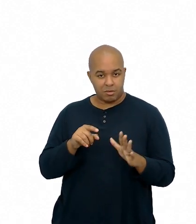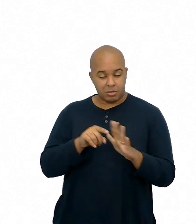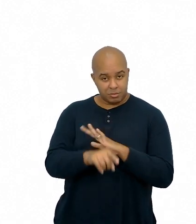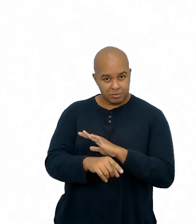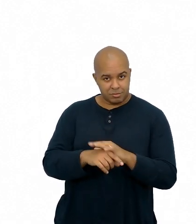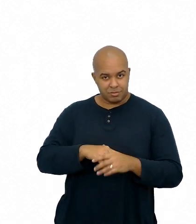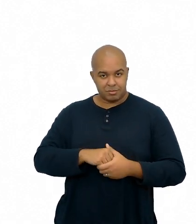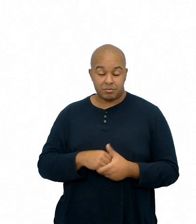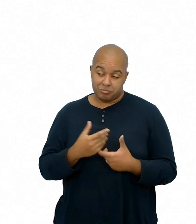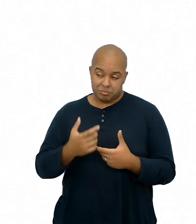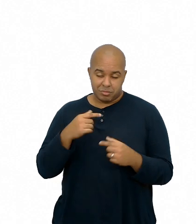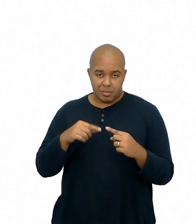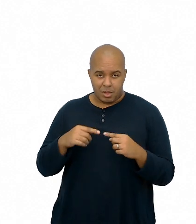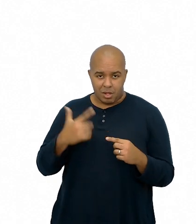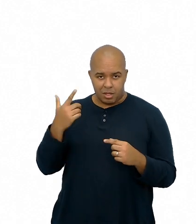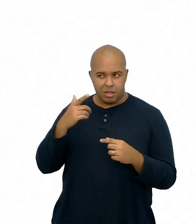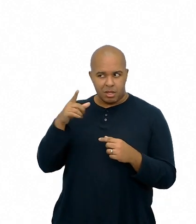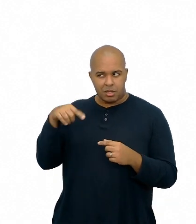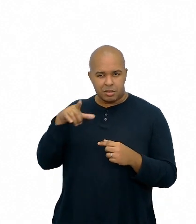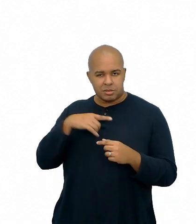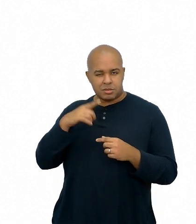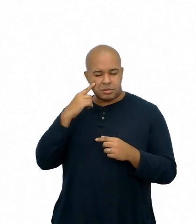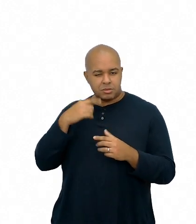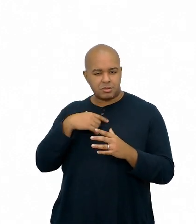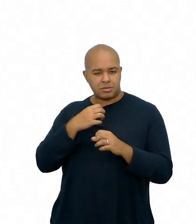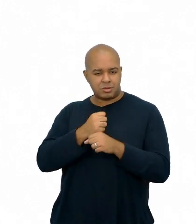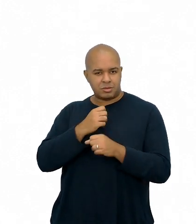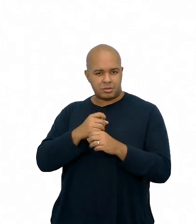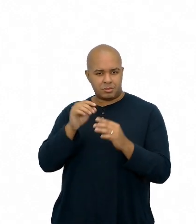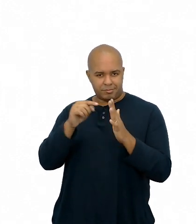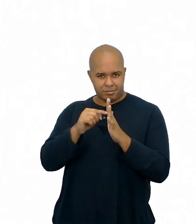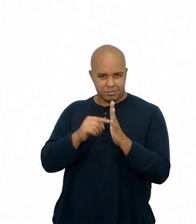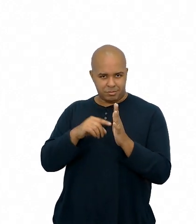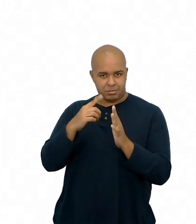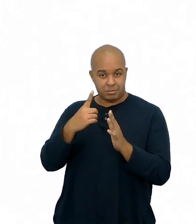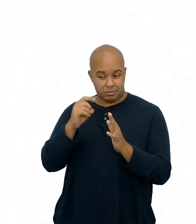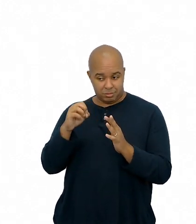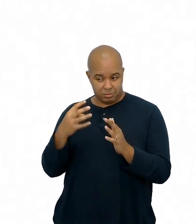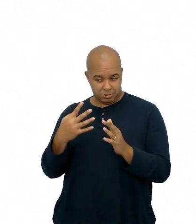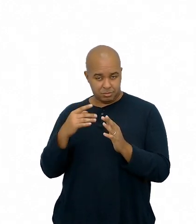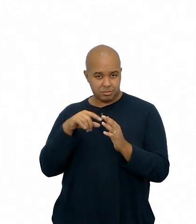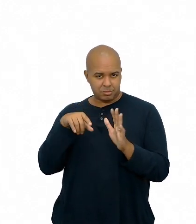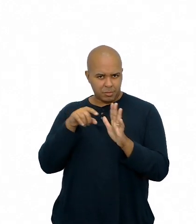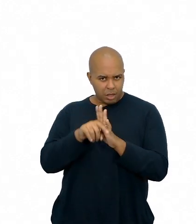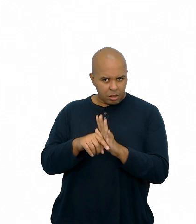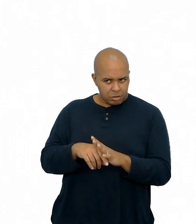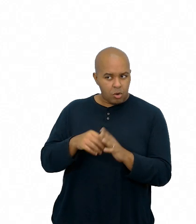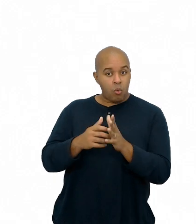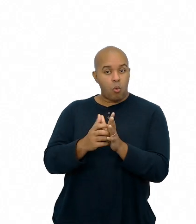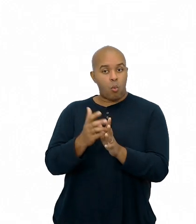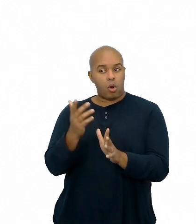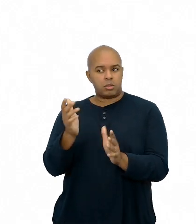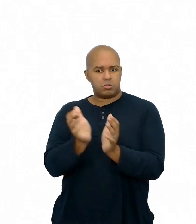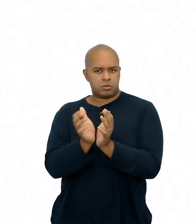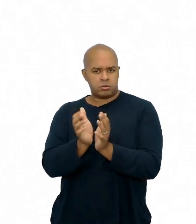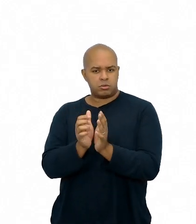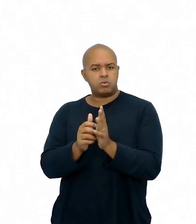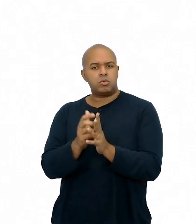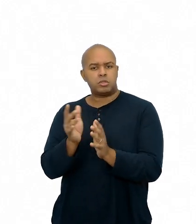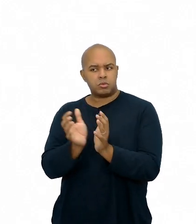né? Então, no caso aí, mostre que o resultado da adição 104 e questione, né, quantos grupos